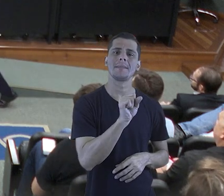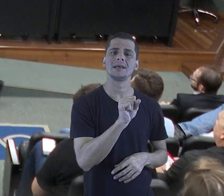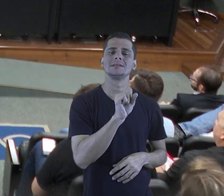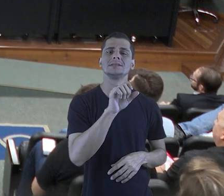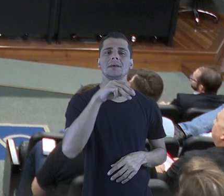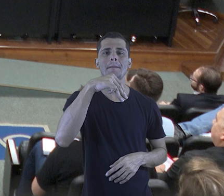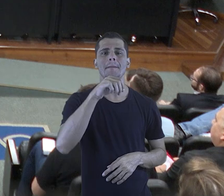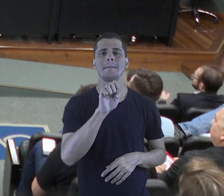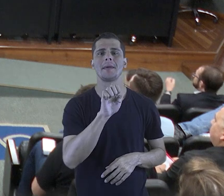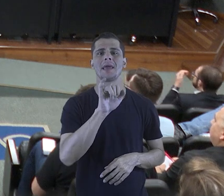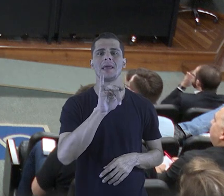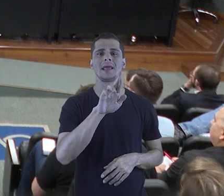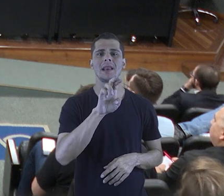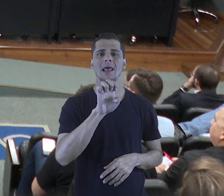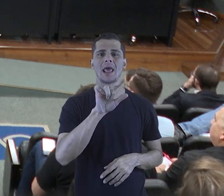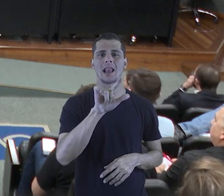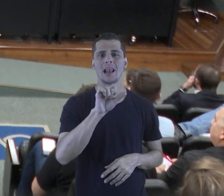público?